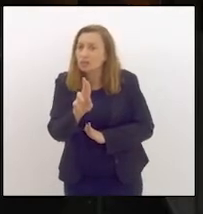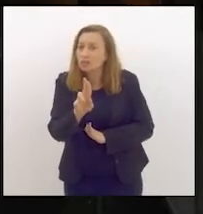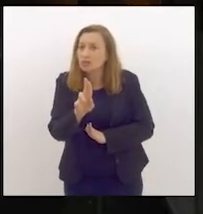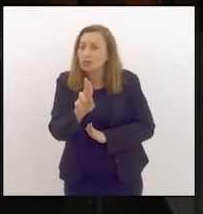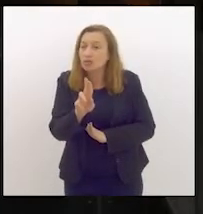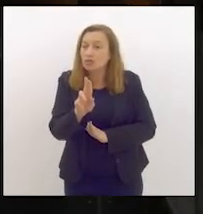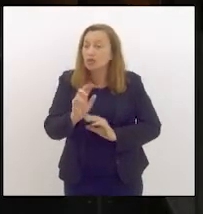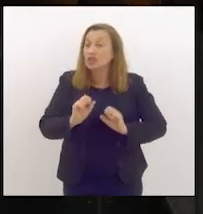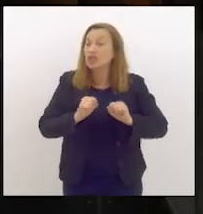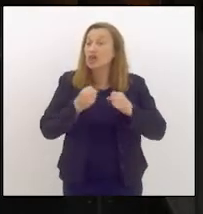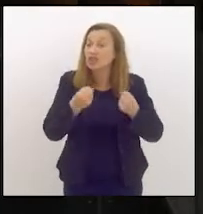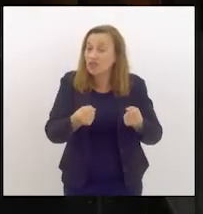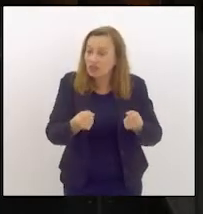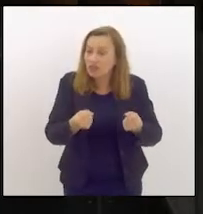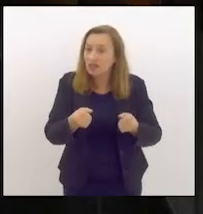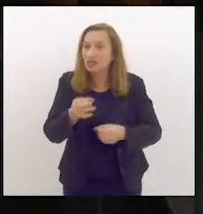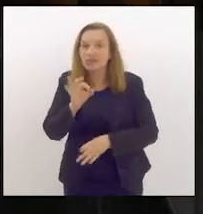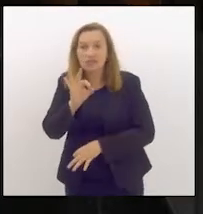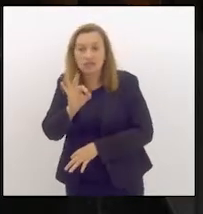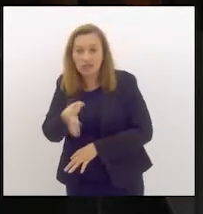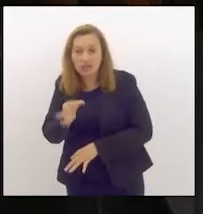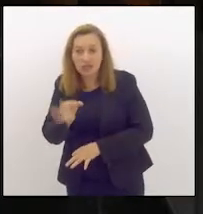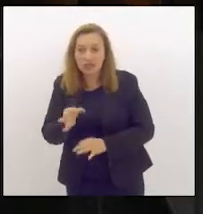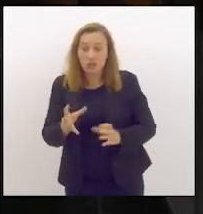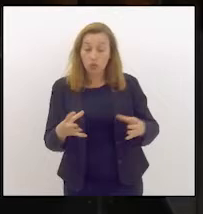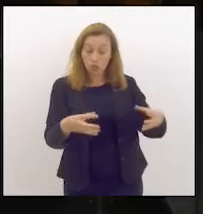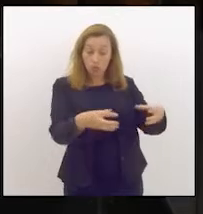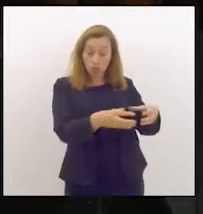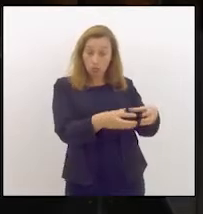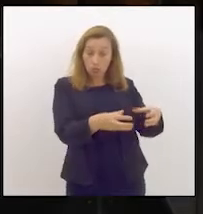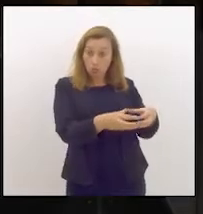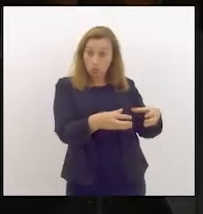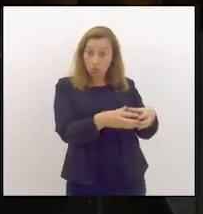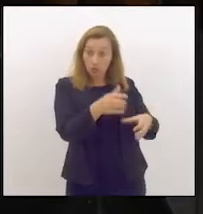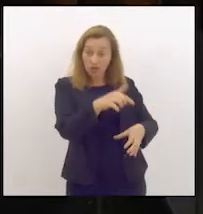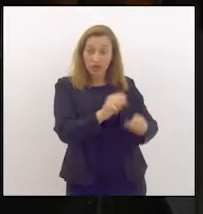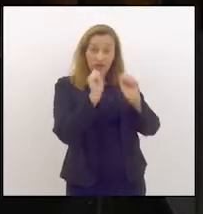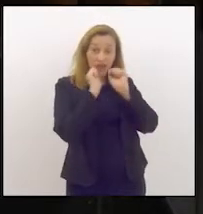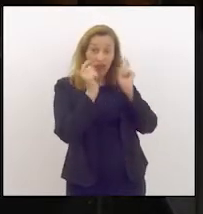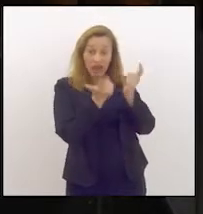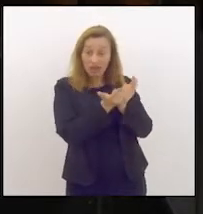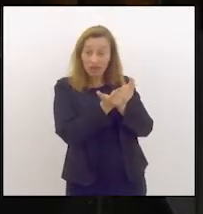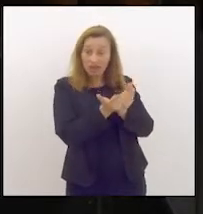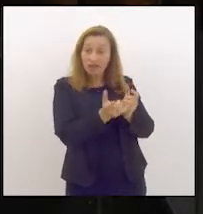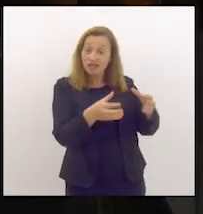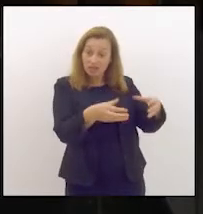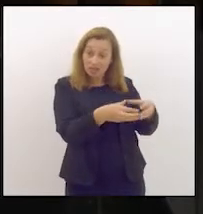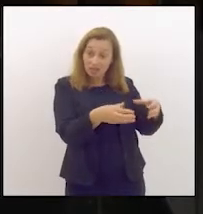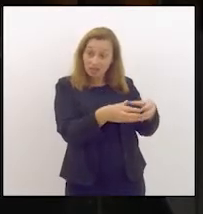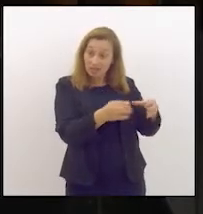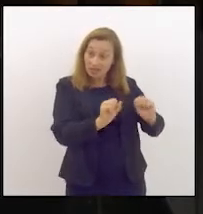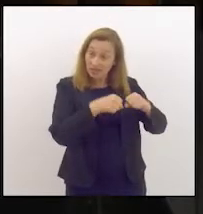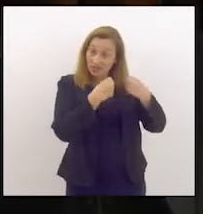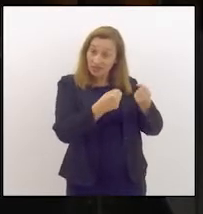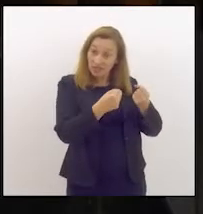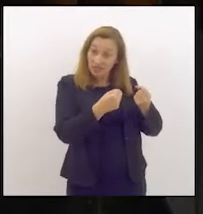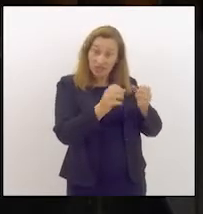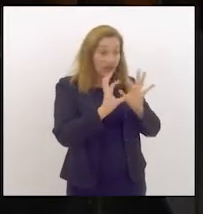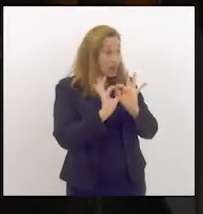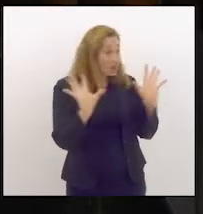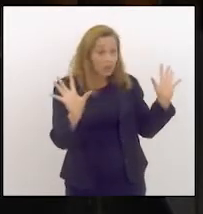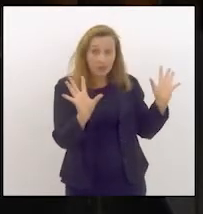aqueles que defendem claramente a uma bancada aqui na Assembleia Legislativa que defende abertamente